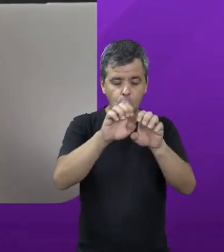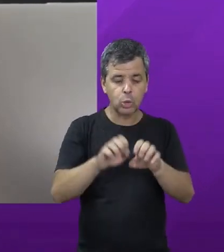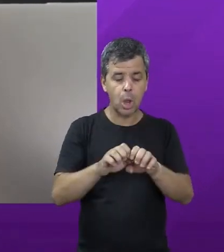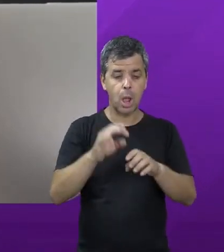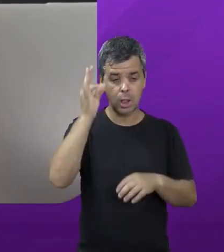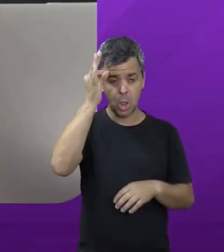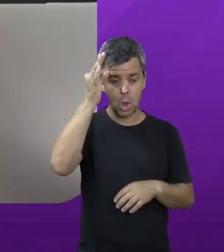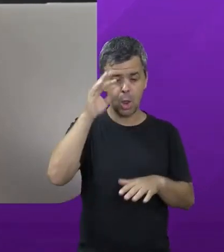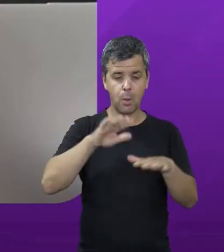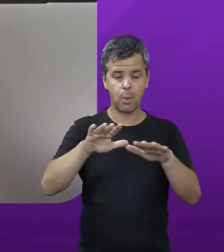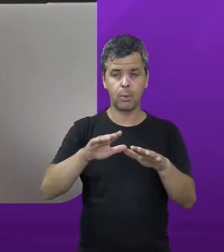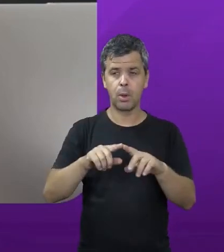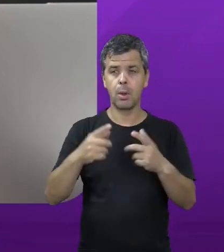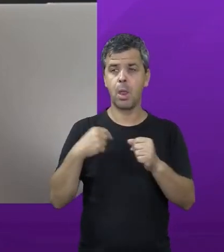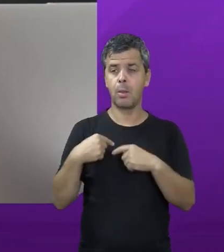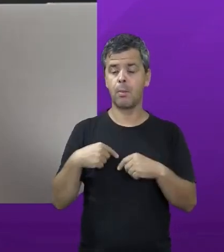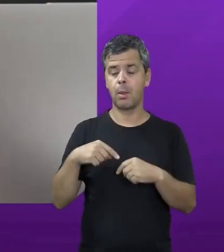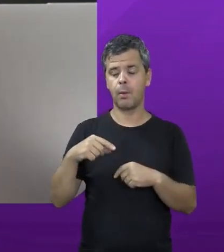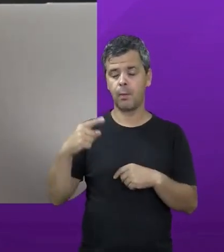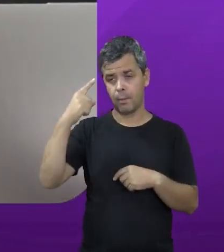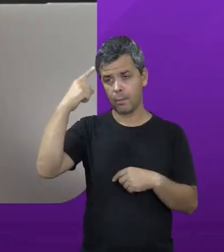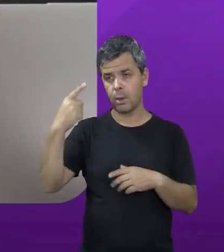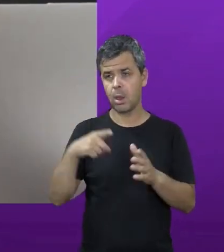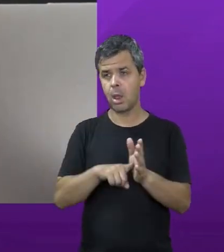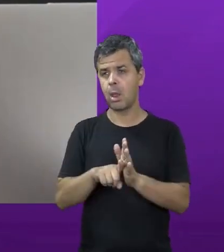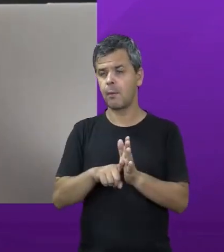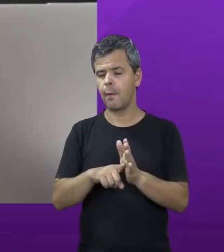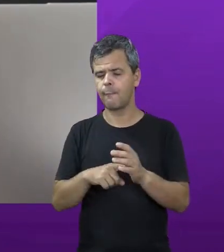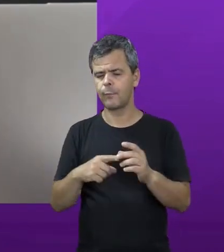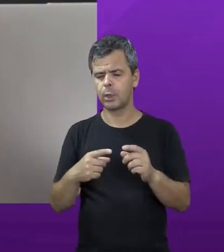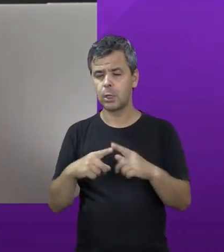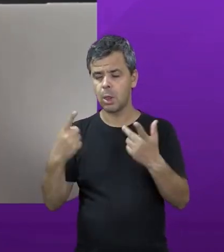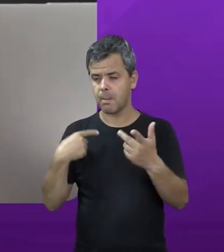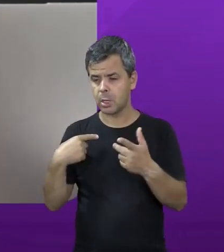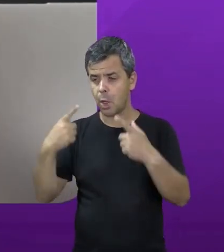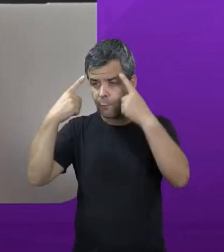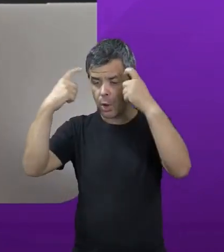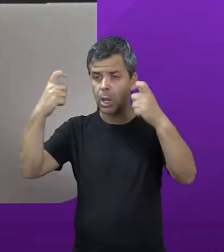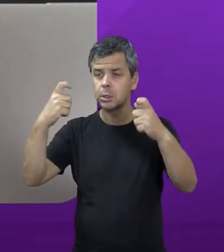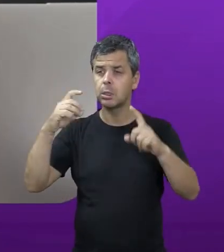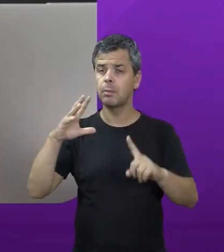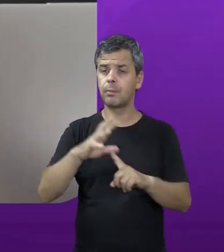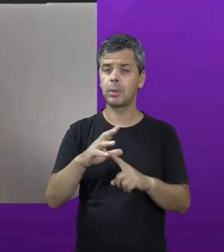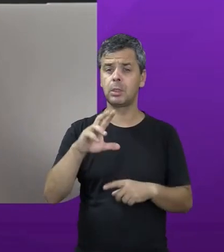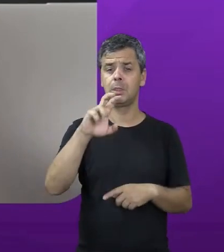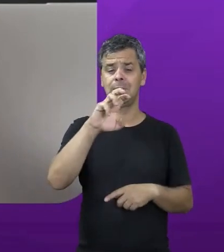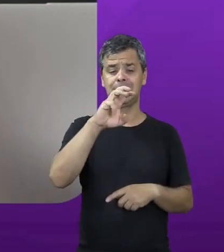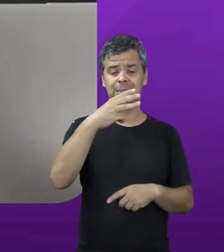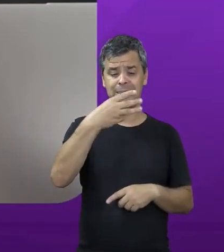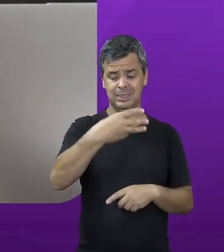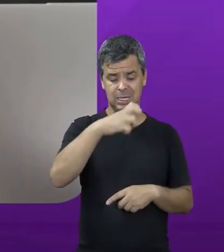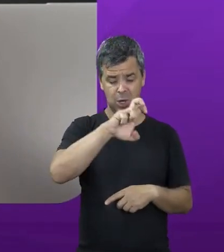E aí, para falar sobre os dados da violência, né, nós temos aqui uma pesquisa que fala que